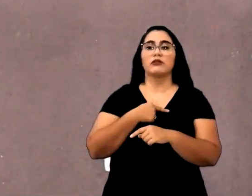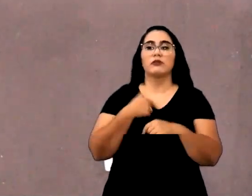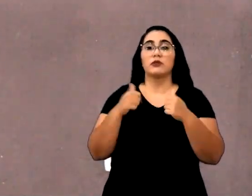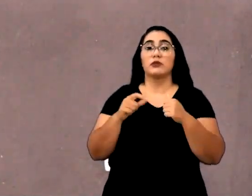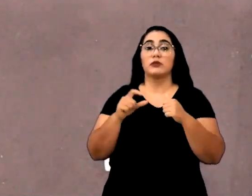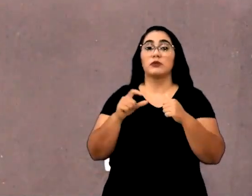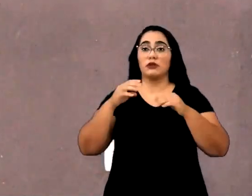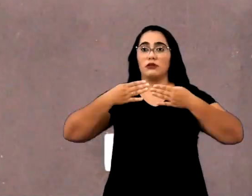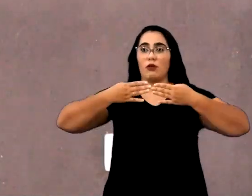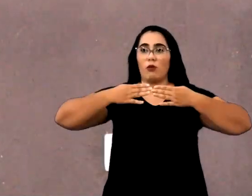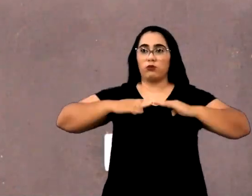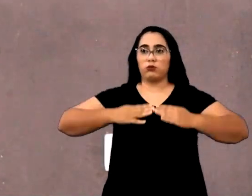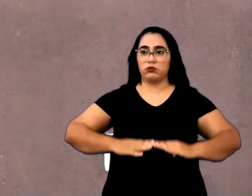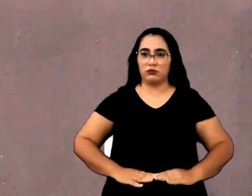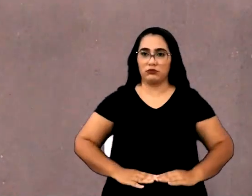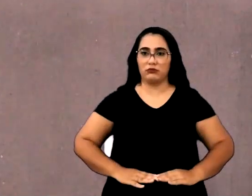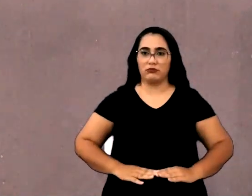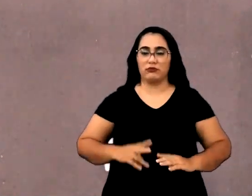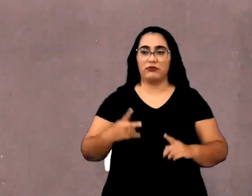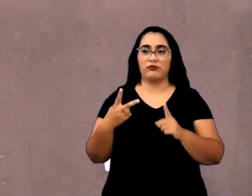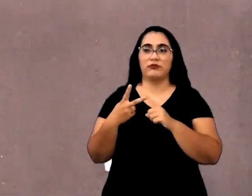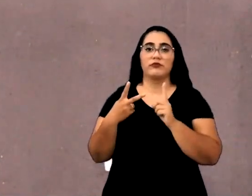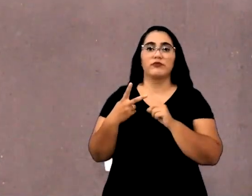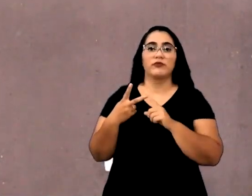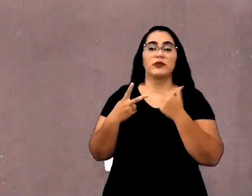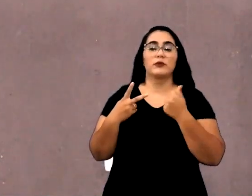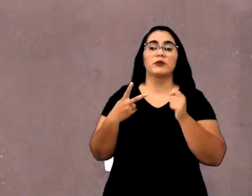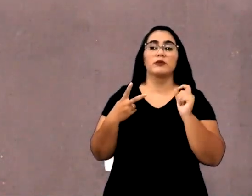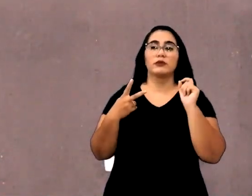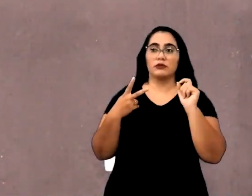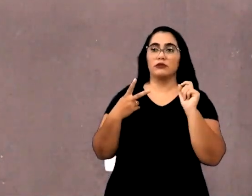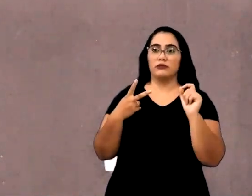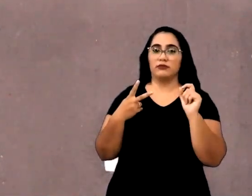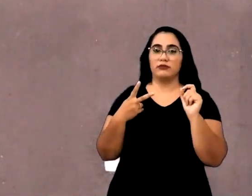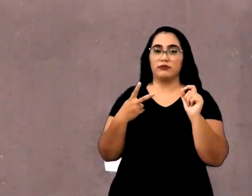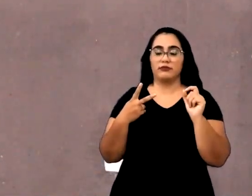fazer é nos humilhar. Segundo